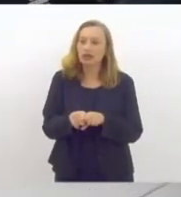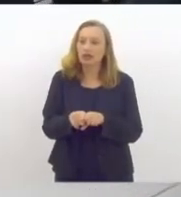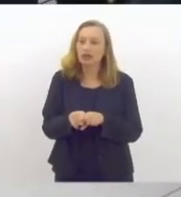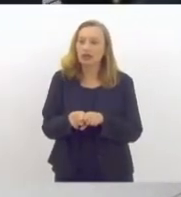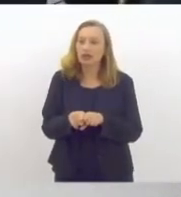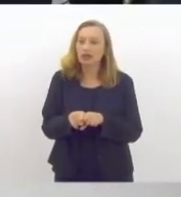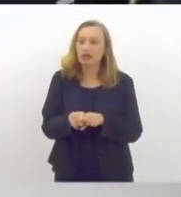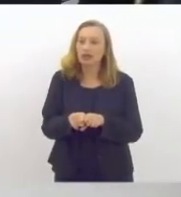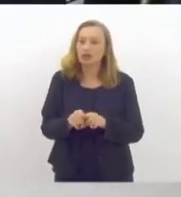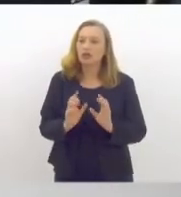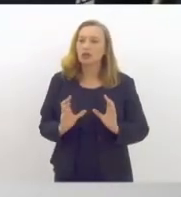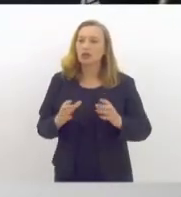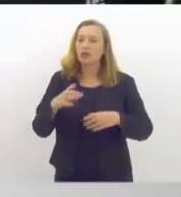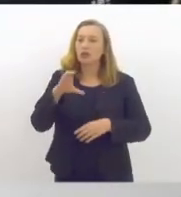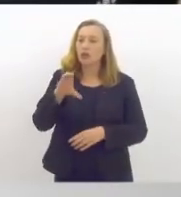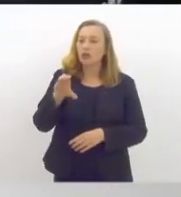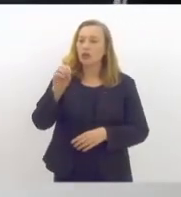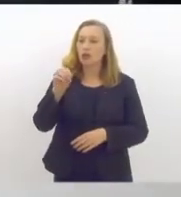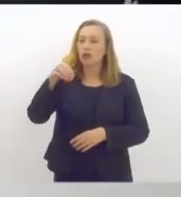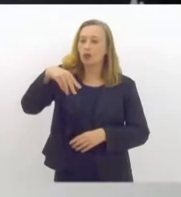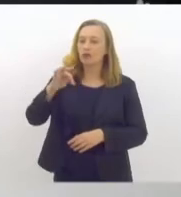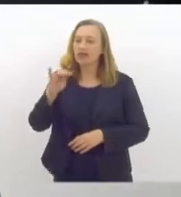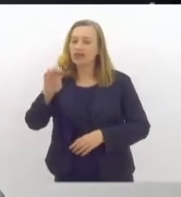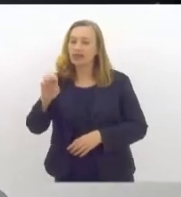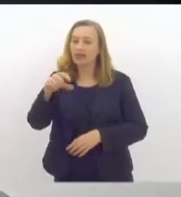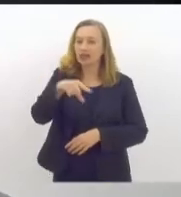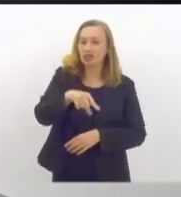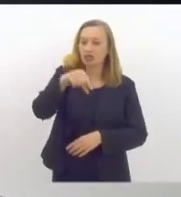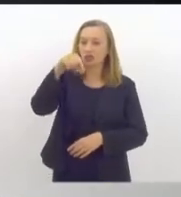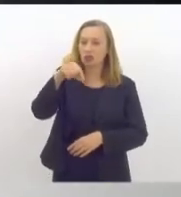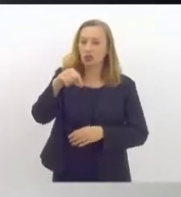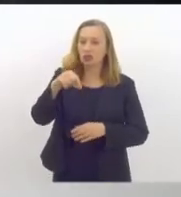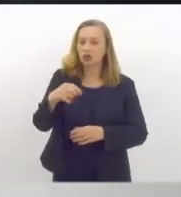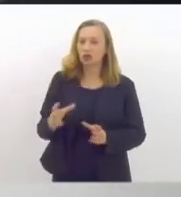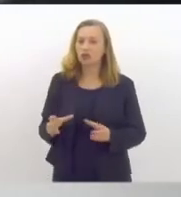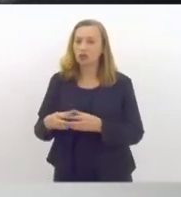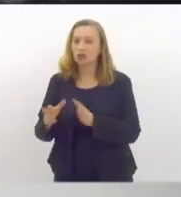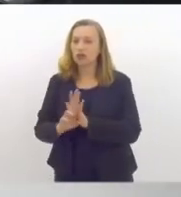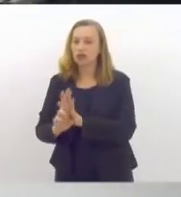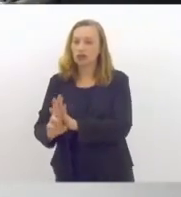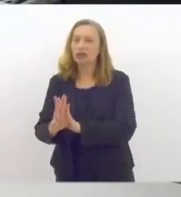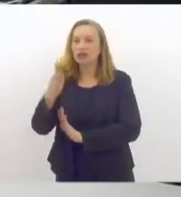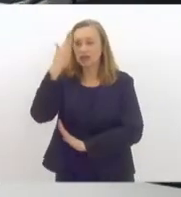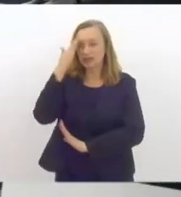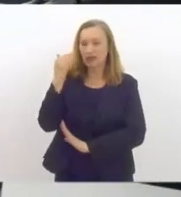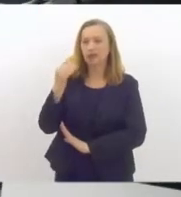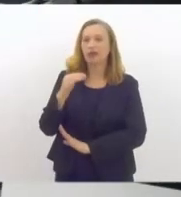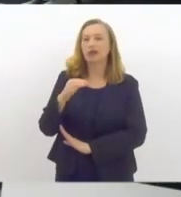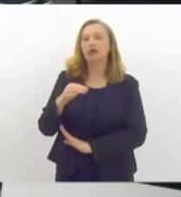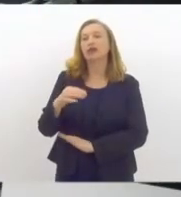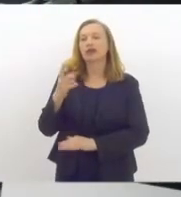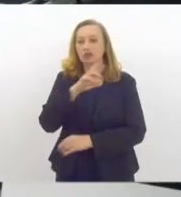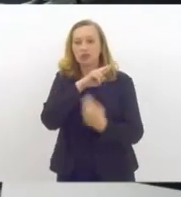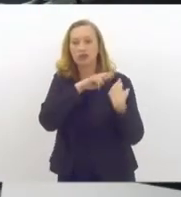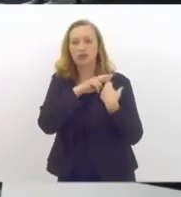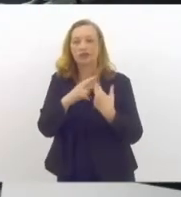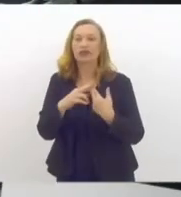quando o comitê elege uma representação, o quanto o comitê tem a sua responsabilidade.